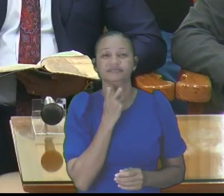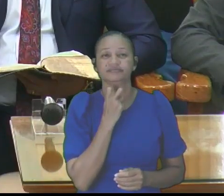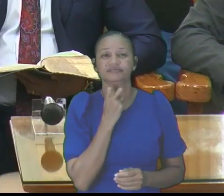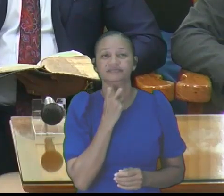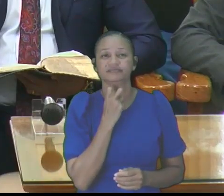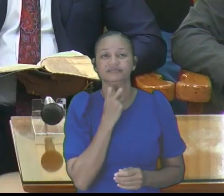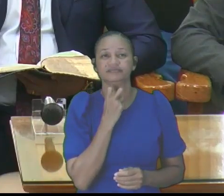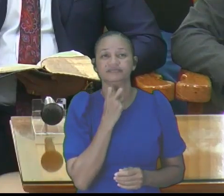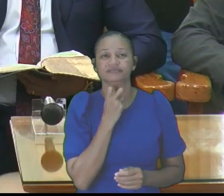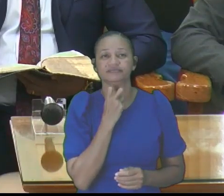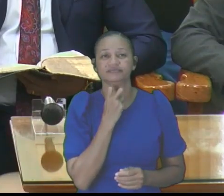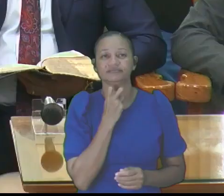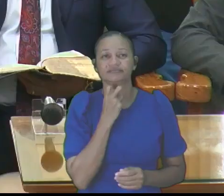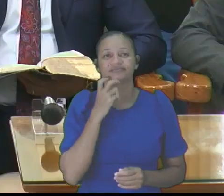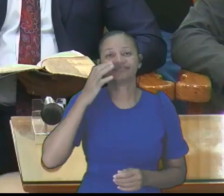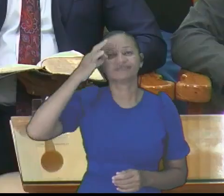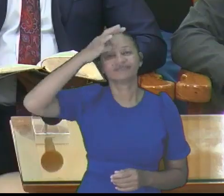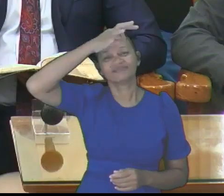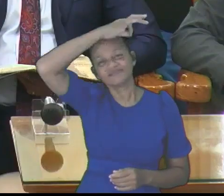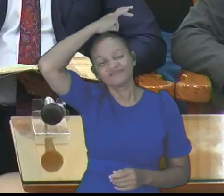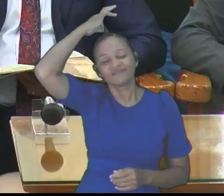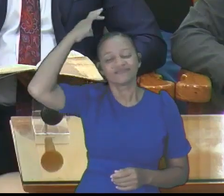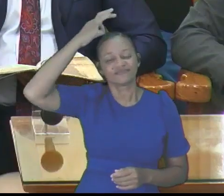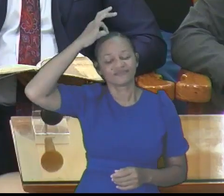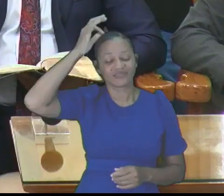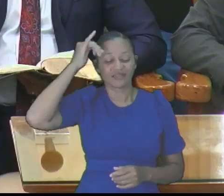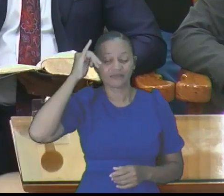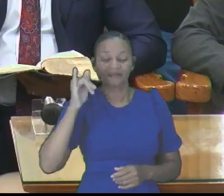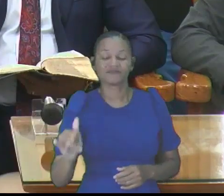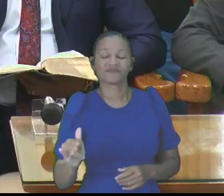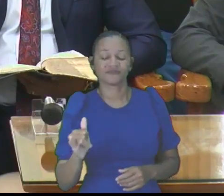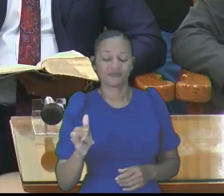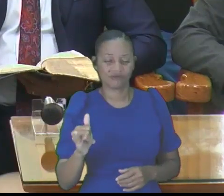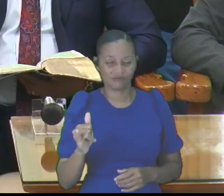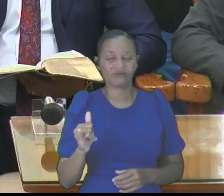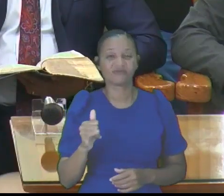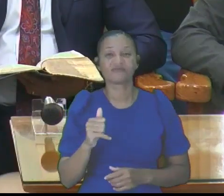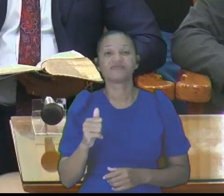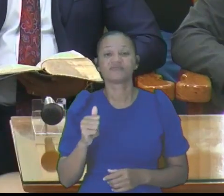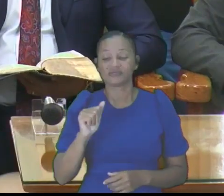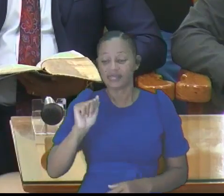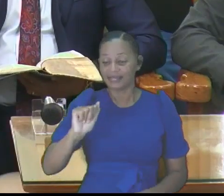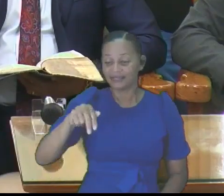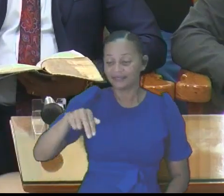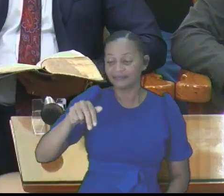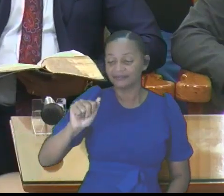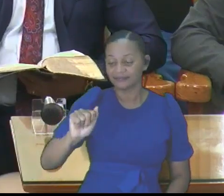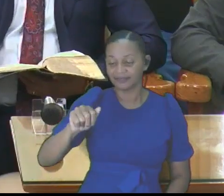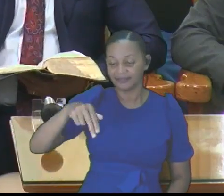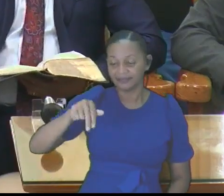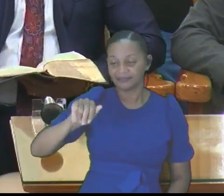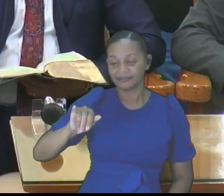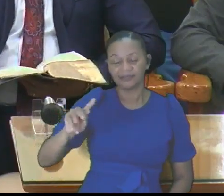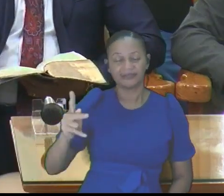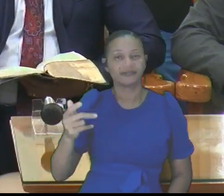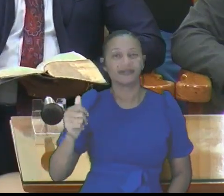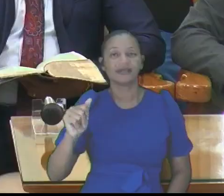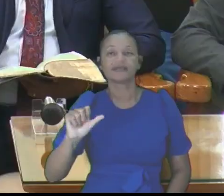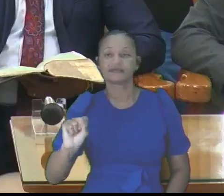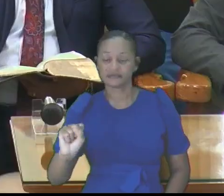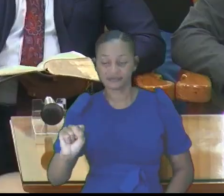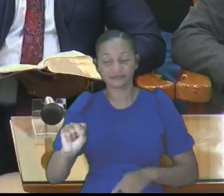Aí o Espírito Santo falou com Ananias. Ananias, que era, segundo a tradição